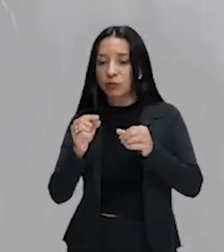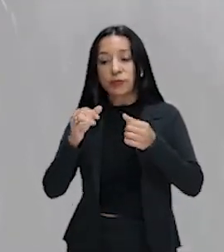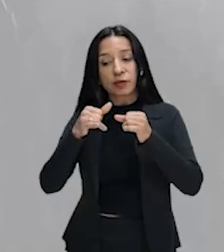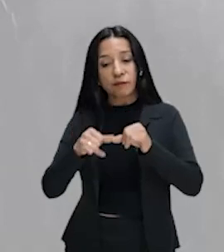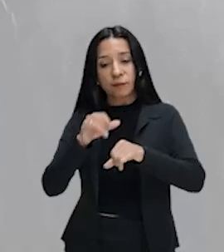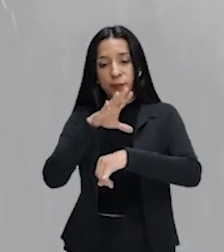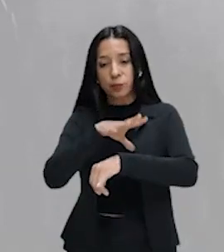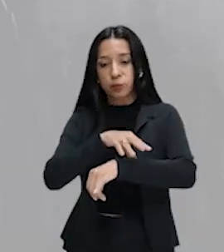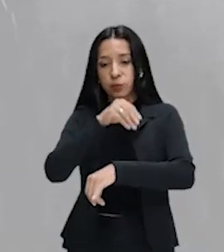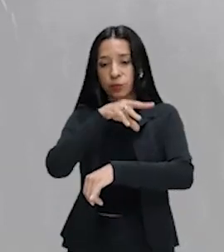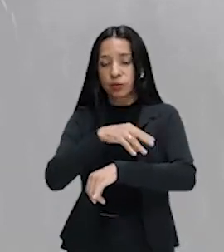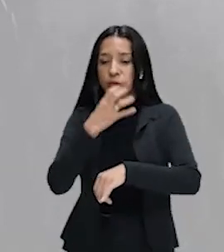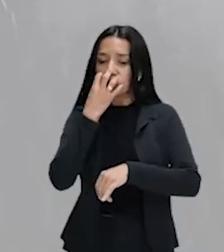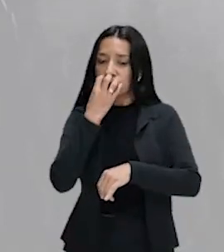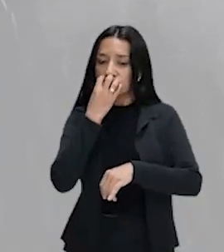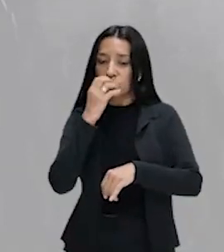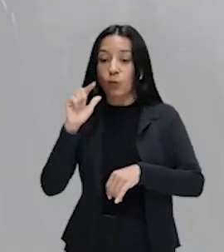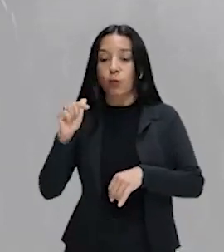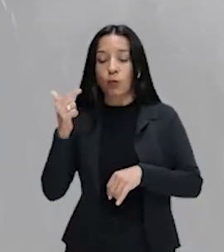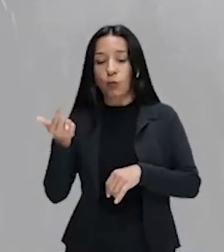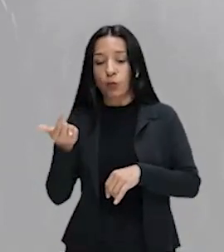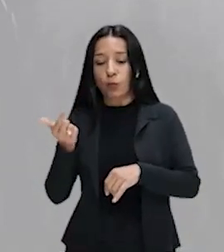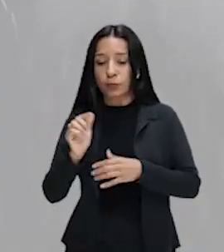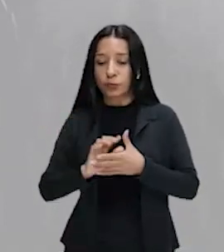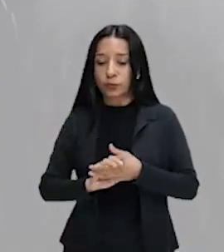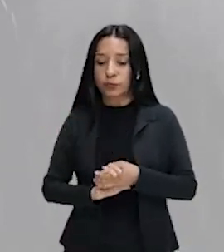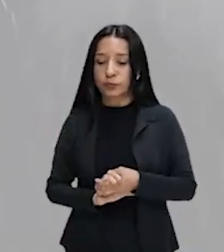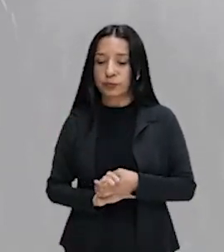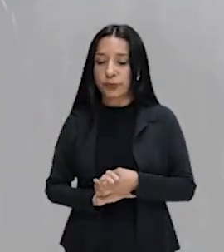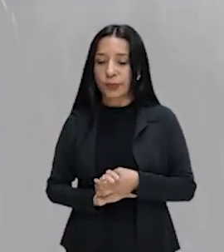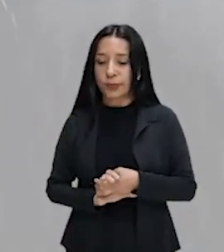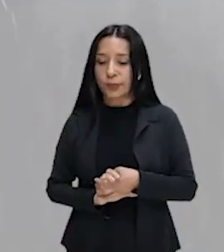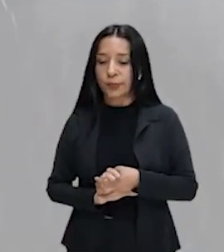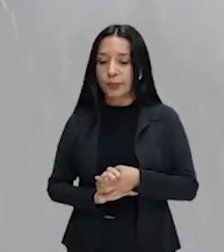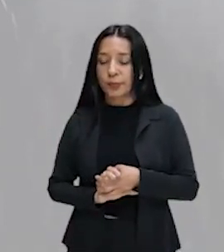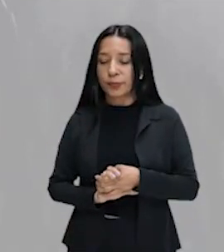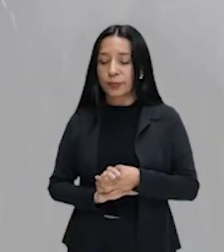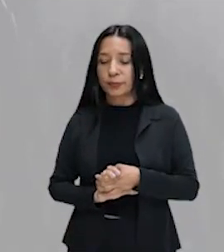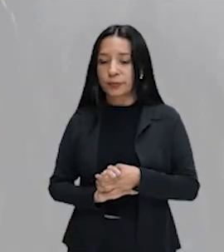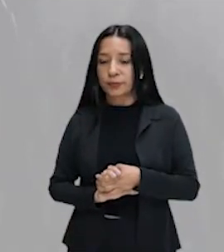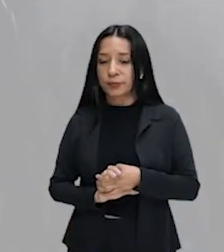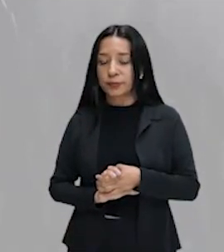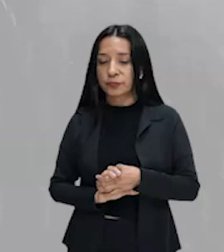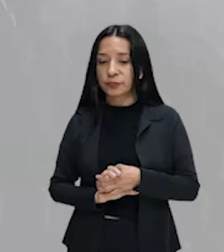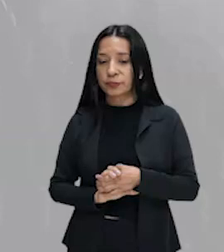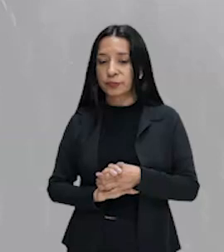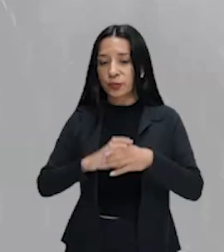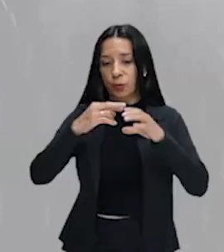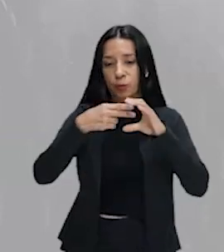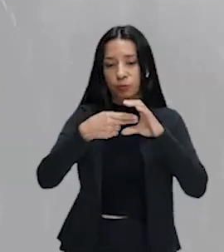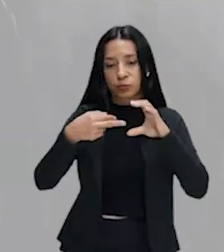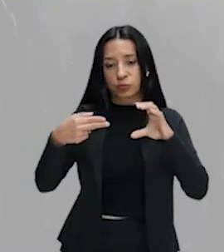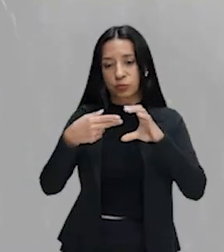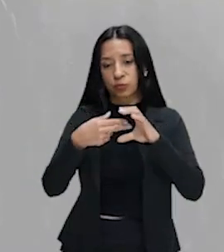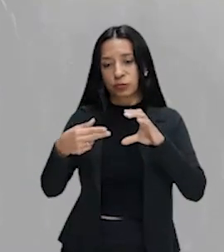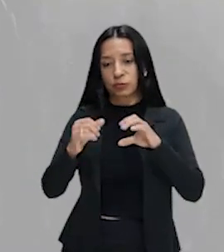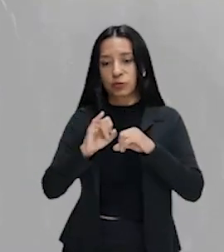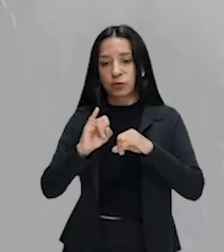O outro genótipo, pessoal, vai ser esse genótipo aqui. Se o indivíduo